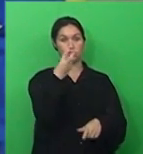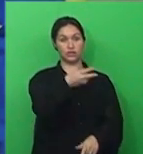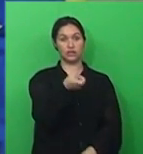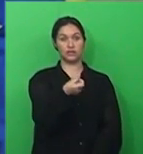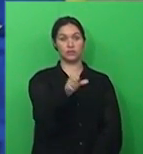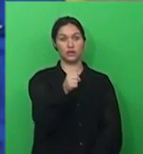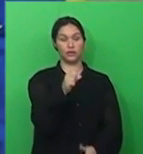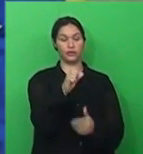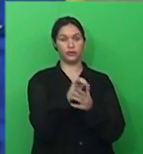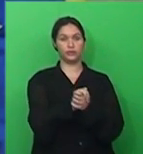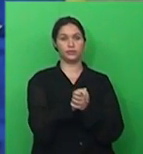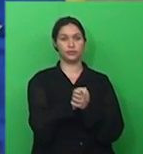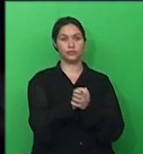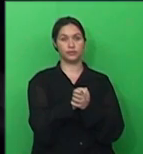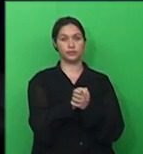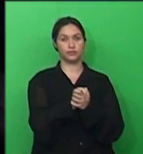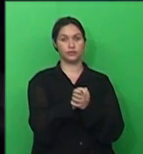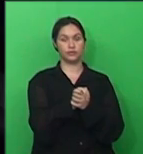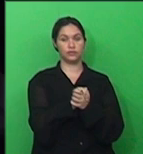368/17.